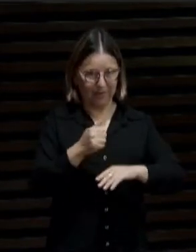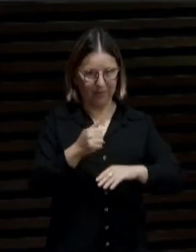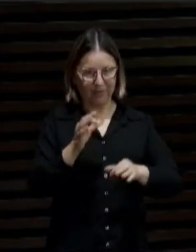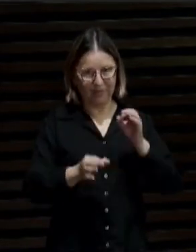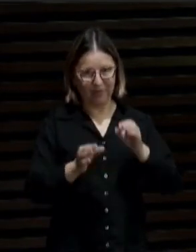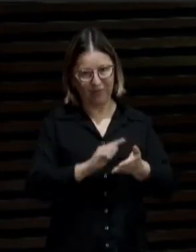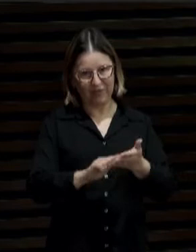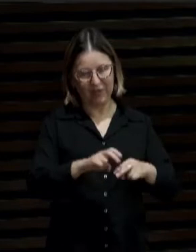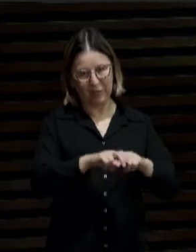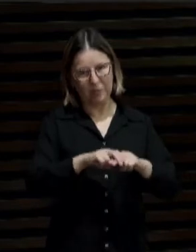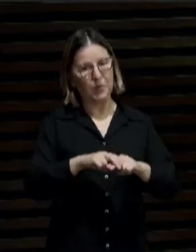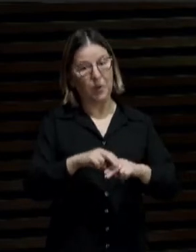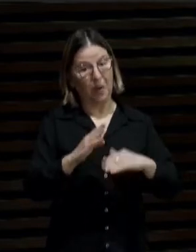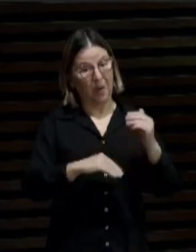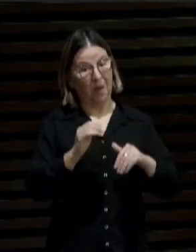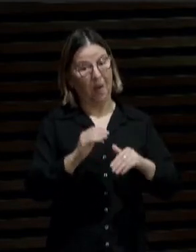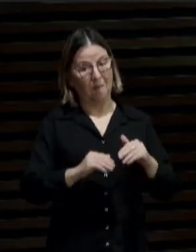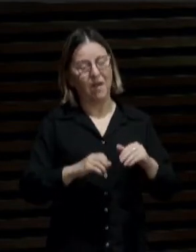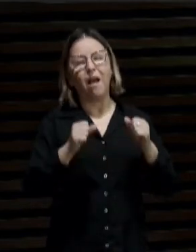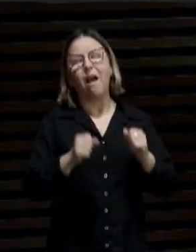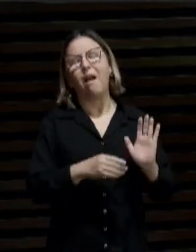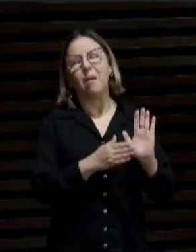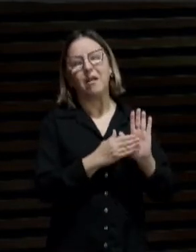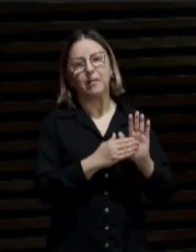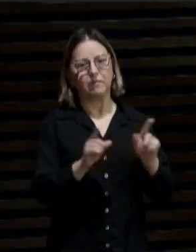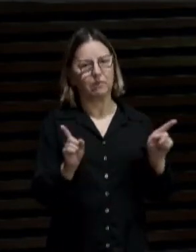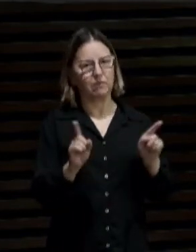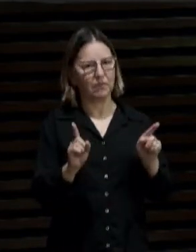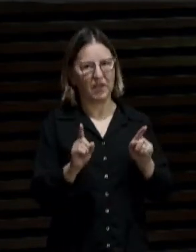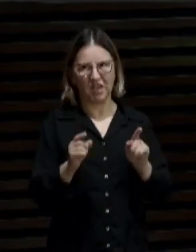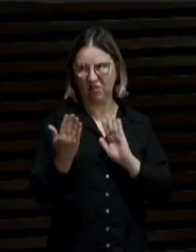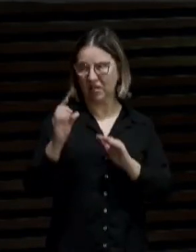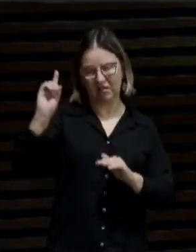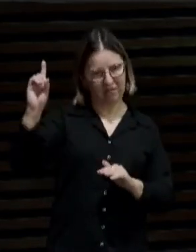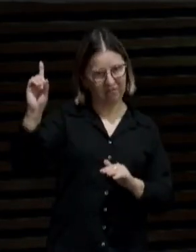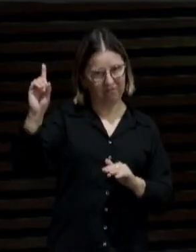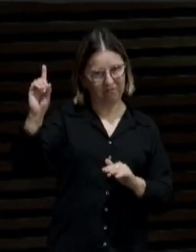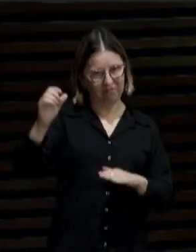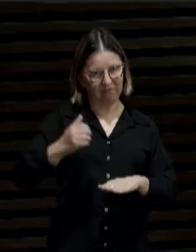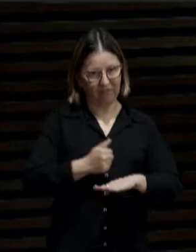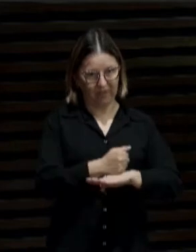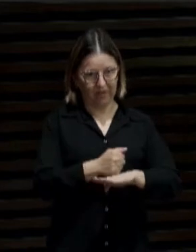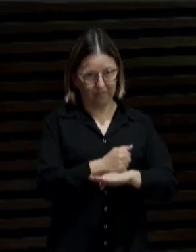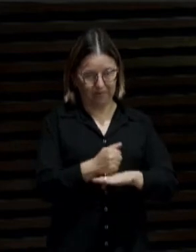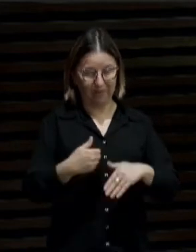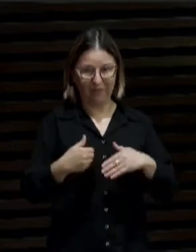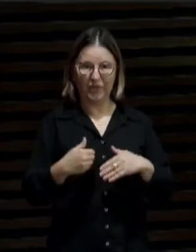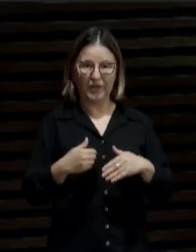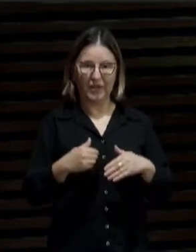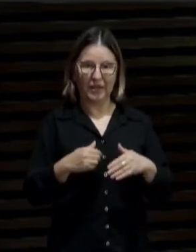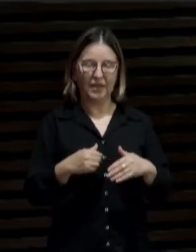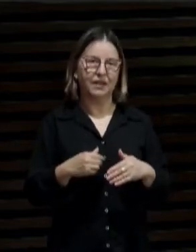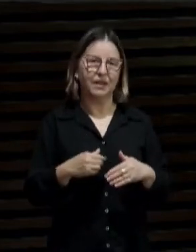gloriar, porém não diante de Deus. Abraão é um exemplo de que Deus atribui justiça àqueles